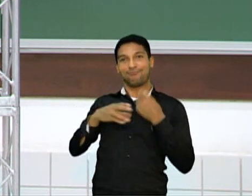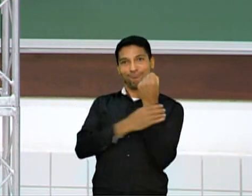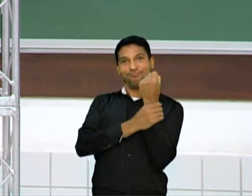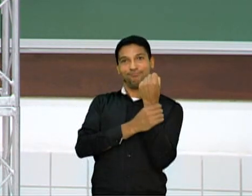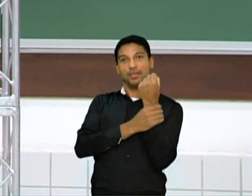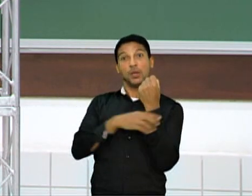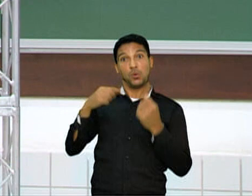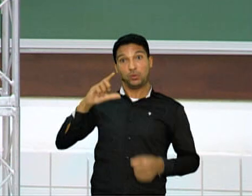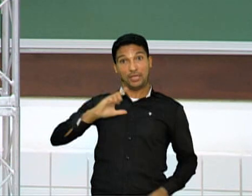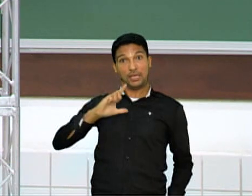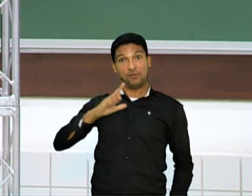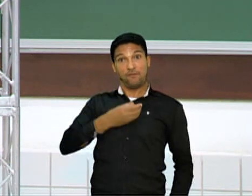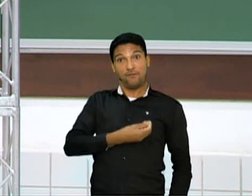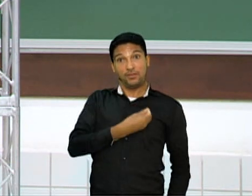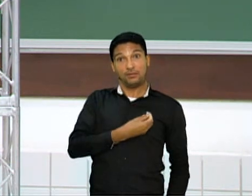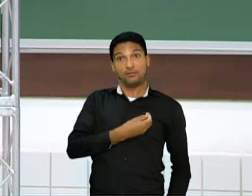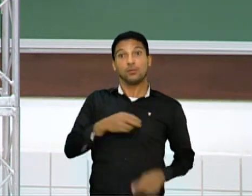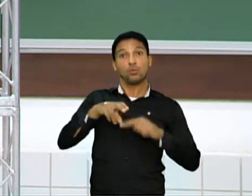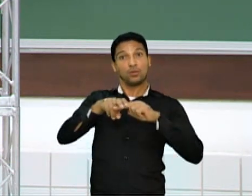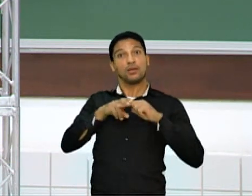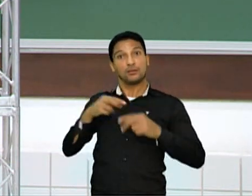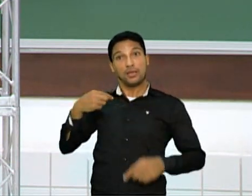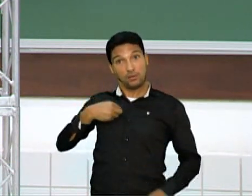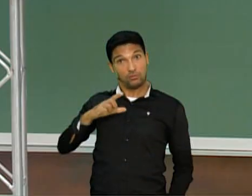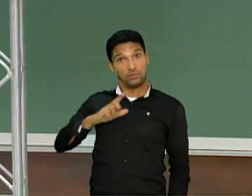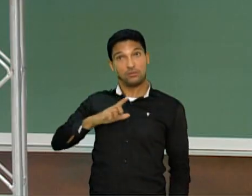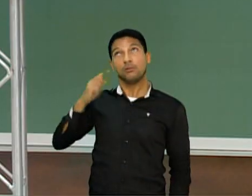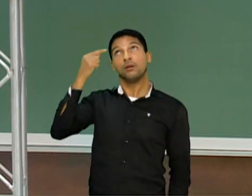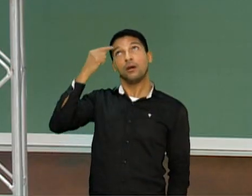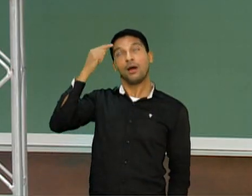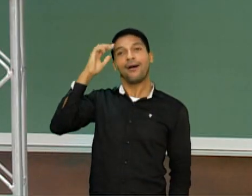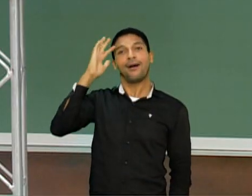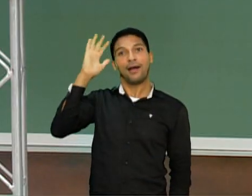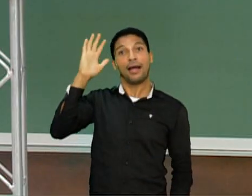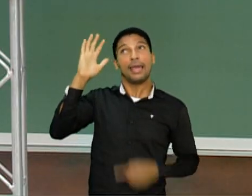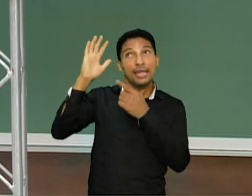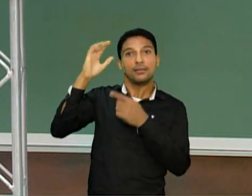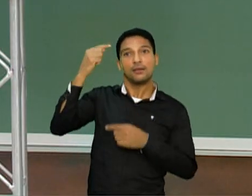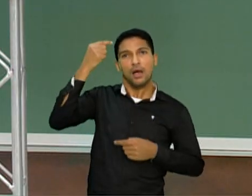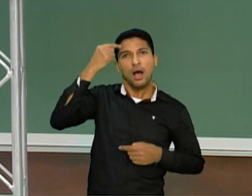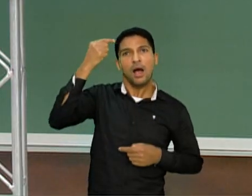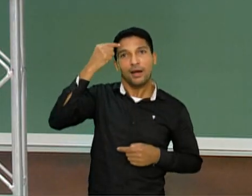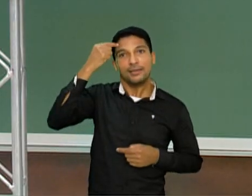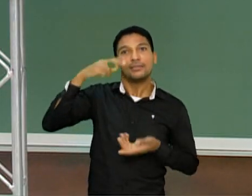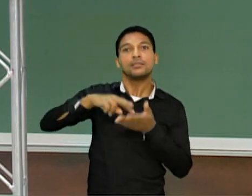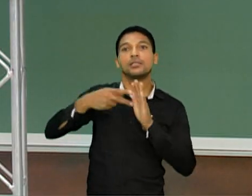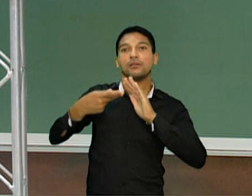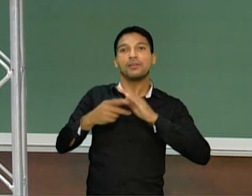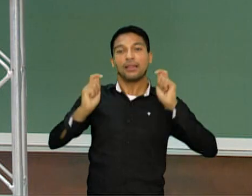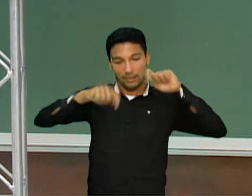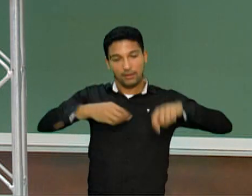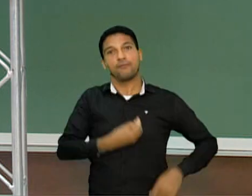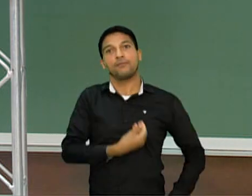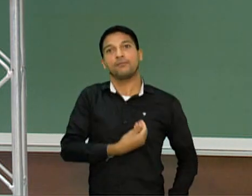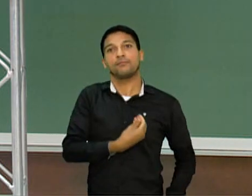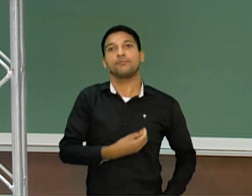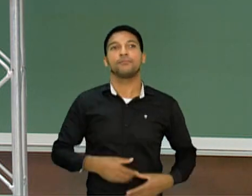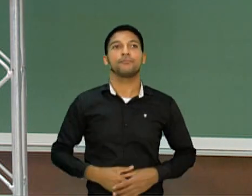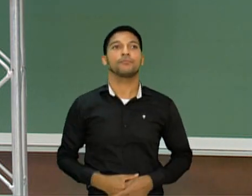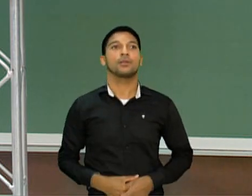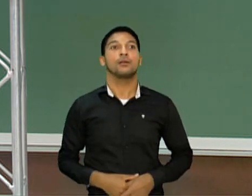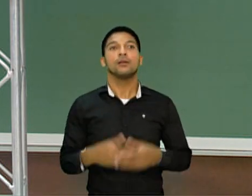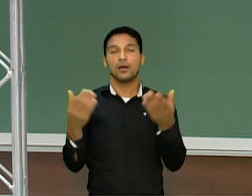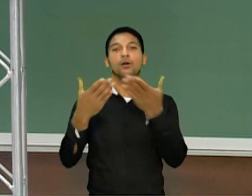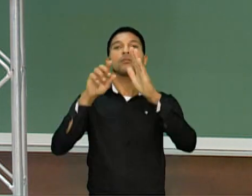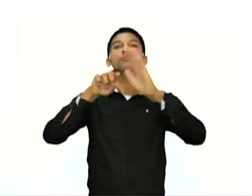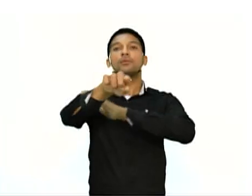é o pensamento que me garante a existência. Então, observando isso que a gente disse até agora, vamos refletir sobre